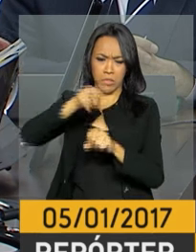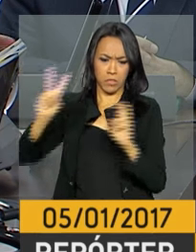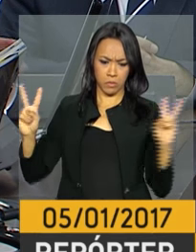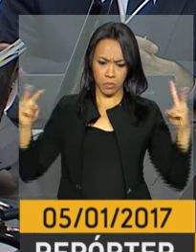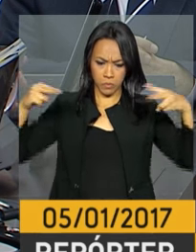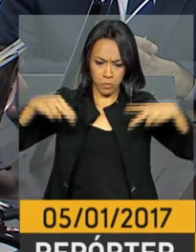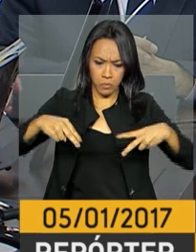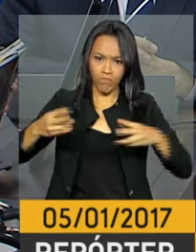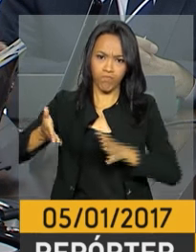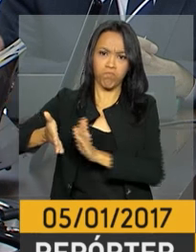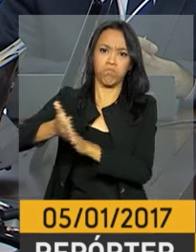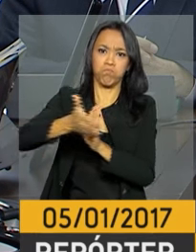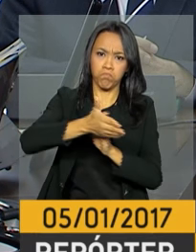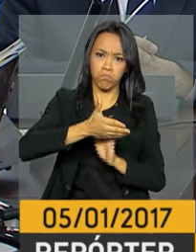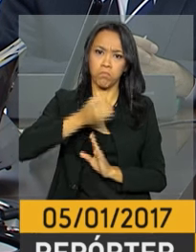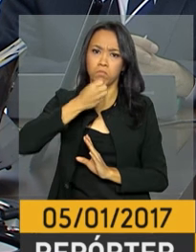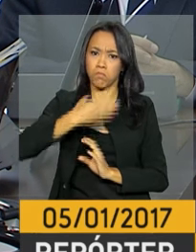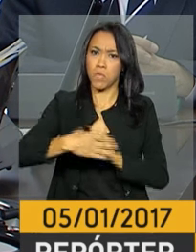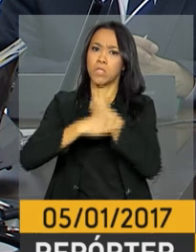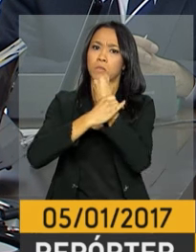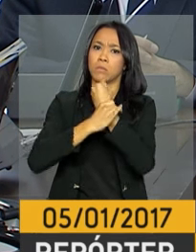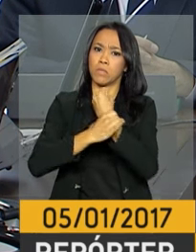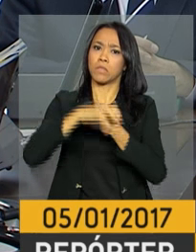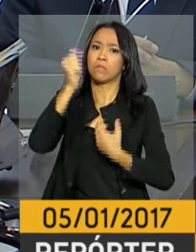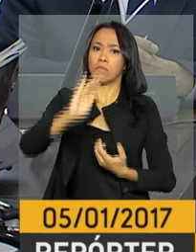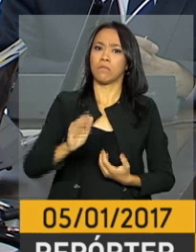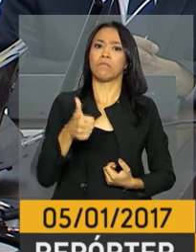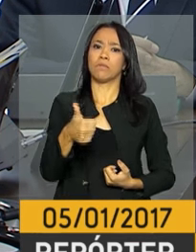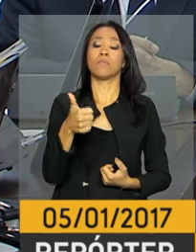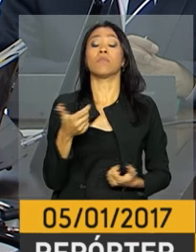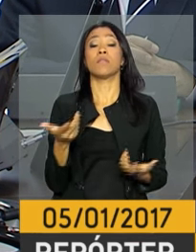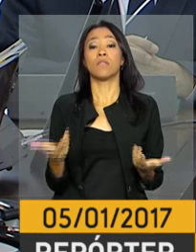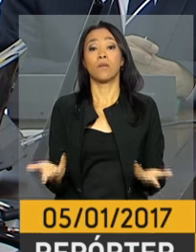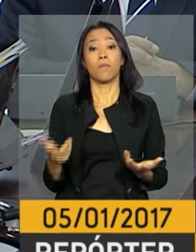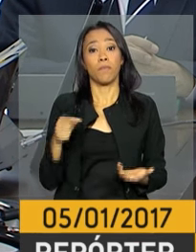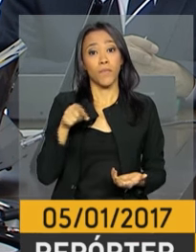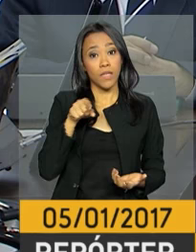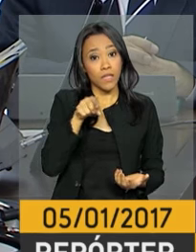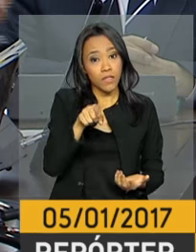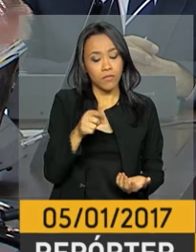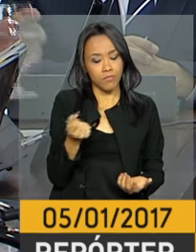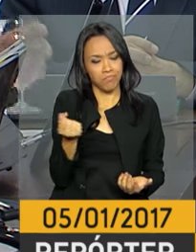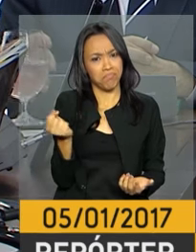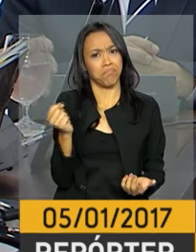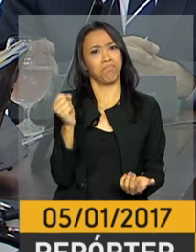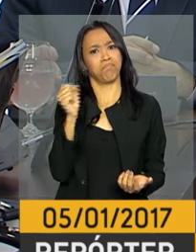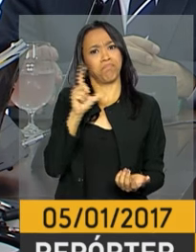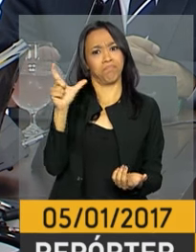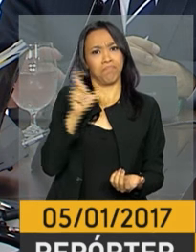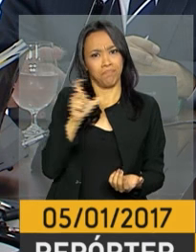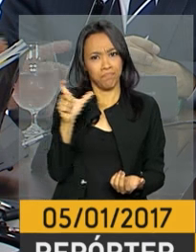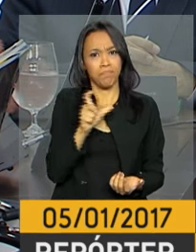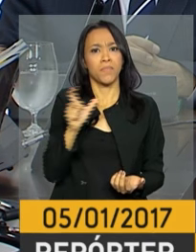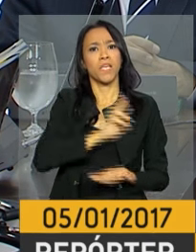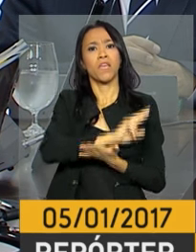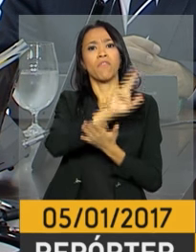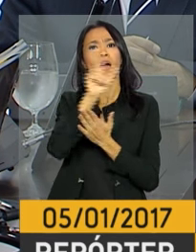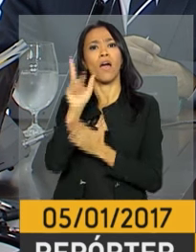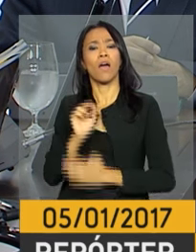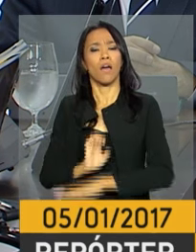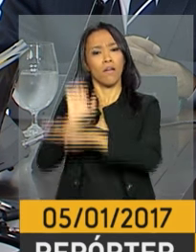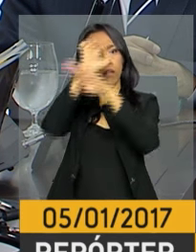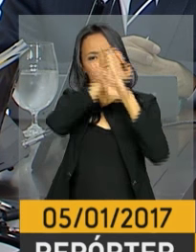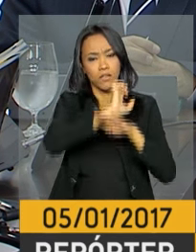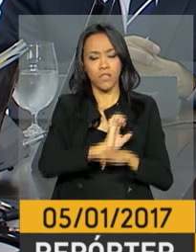que participamos isto até gerou mais um fenômeno curioso foi que vários estados a